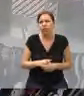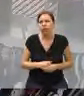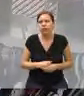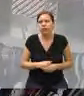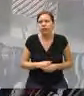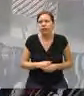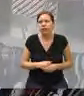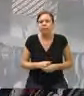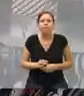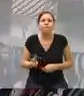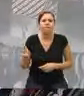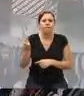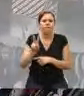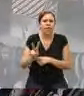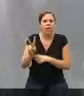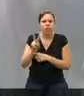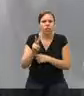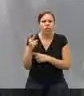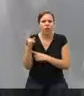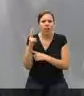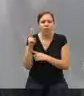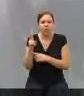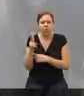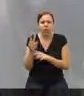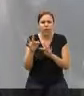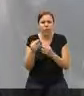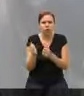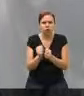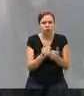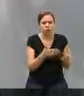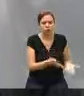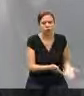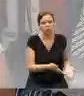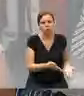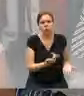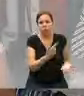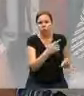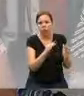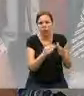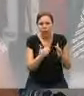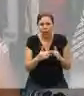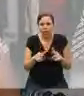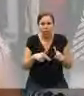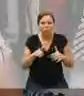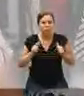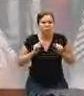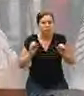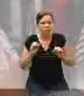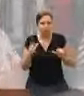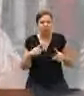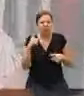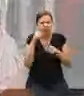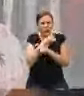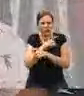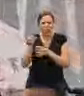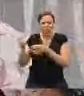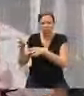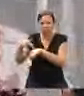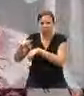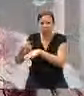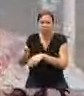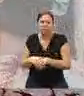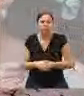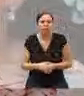Osvaldo chegou ao Brasil com a família, sem casa e sem emprego. É complicado, é difícil deixar um país,